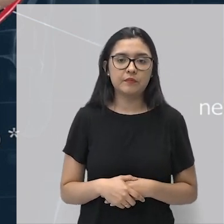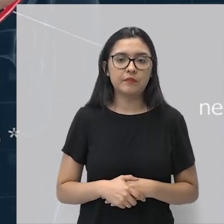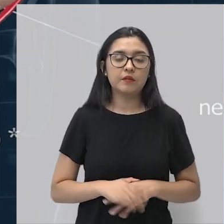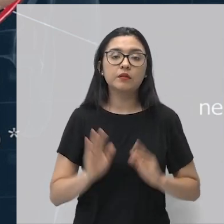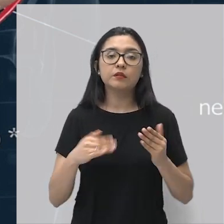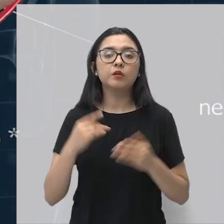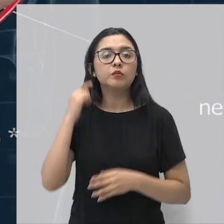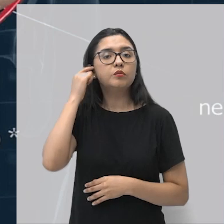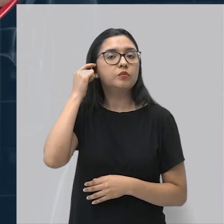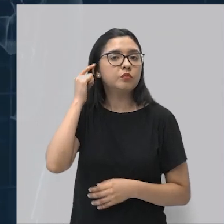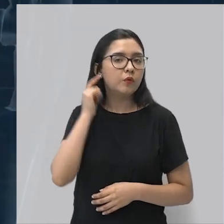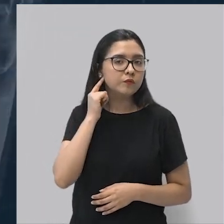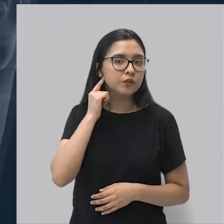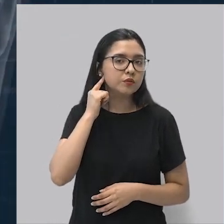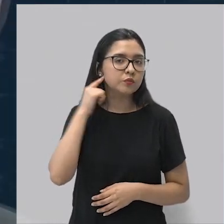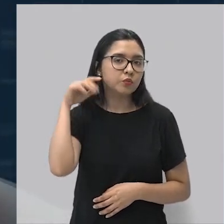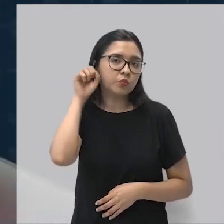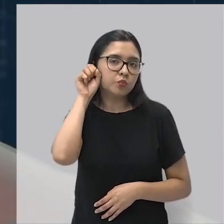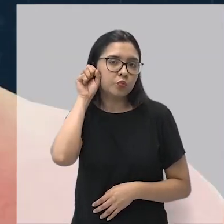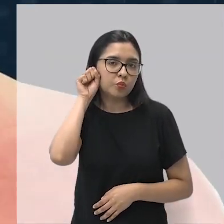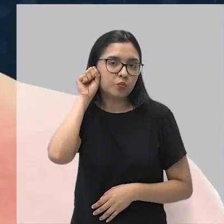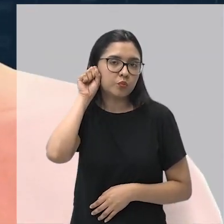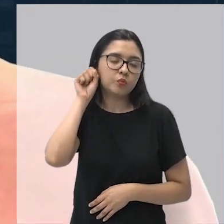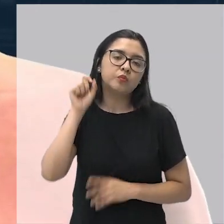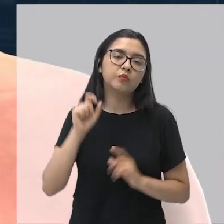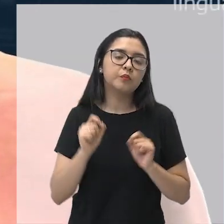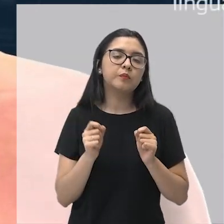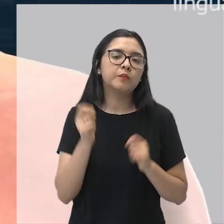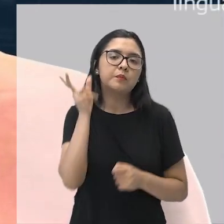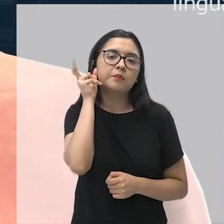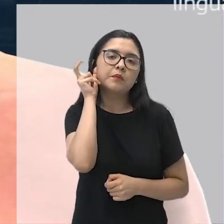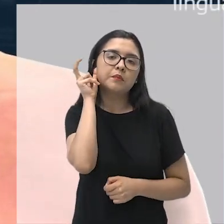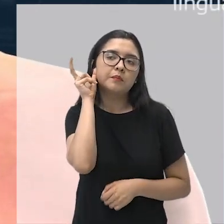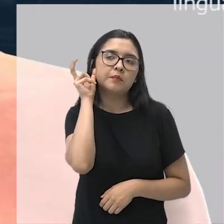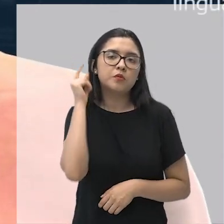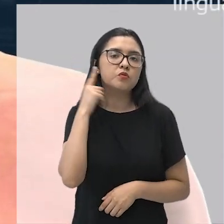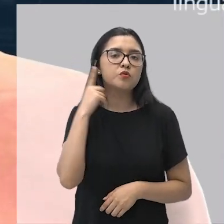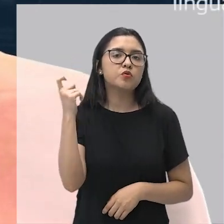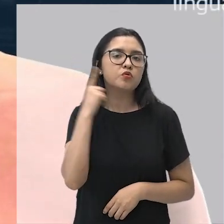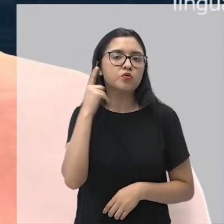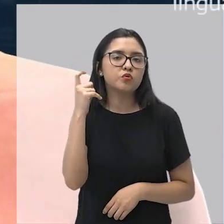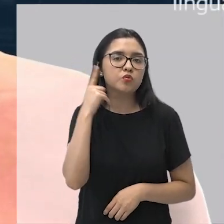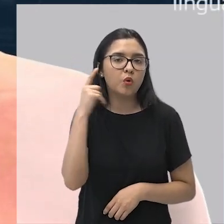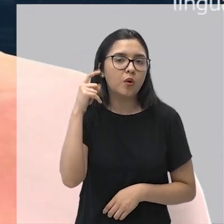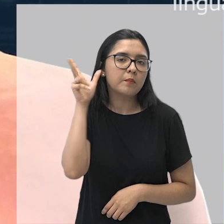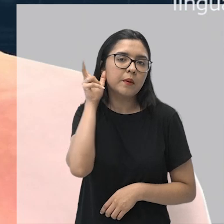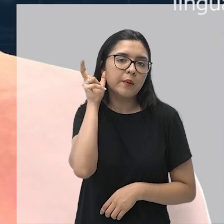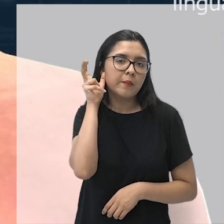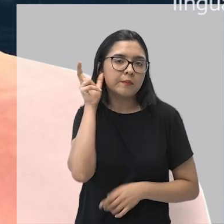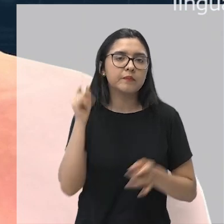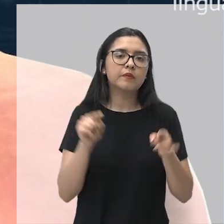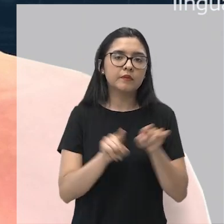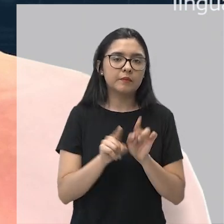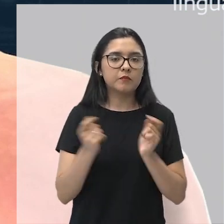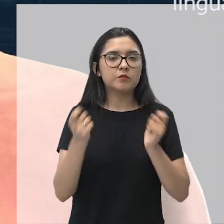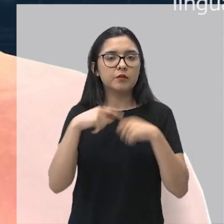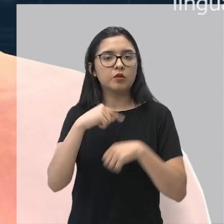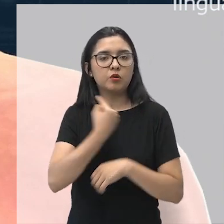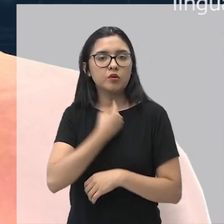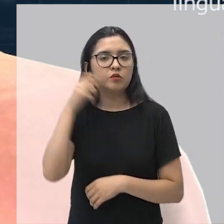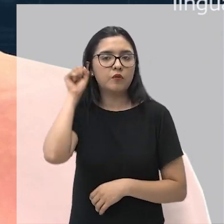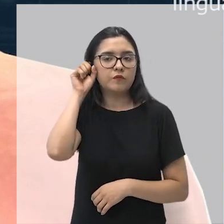Os ouvidos, por sinal, né, detectam ondas sonoras e permitem nos